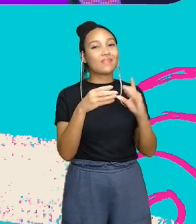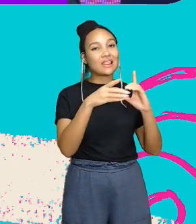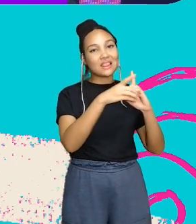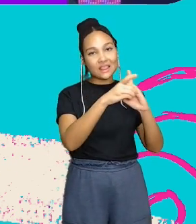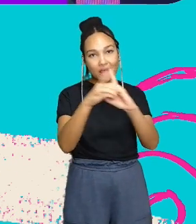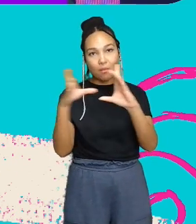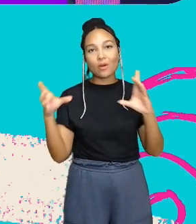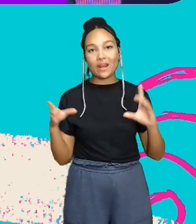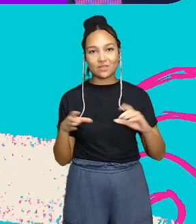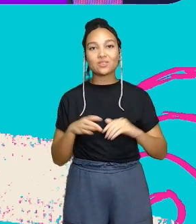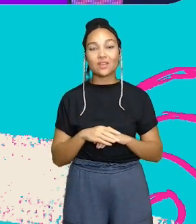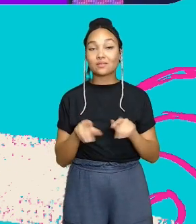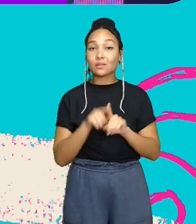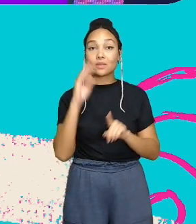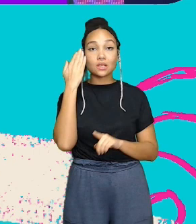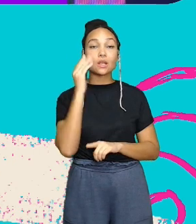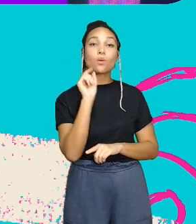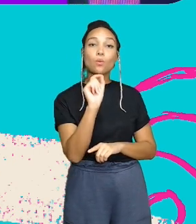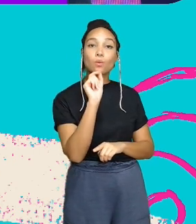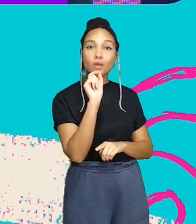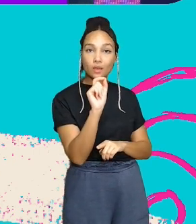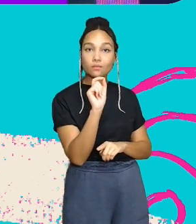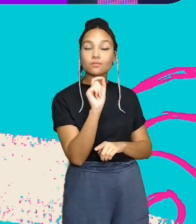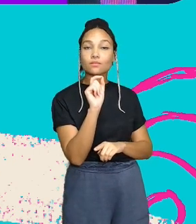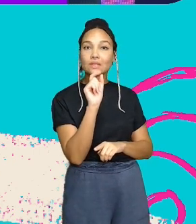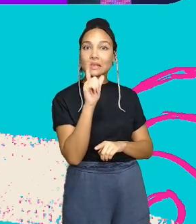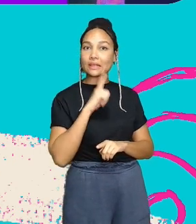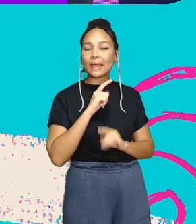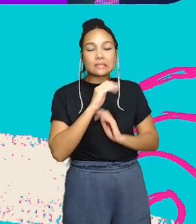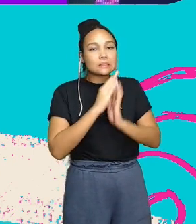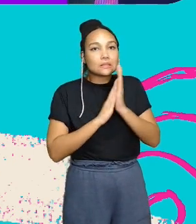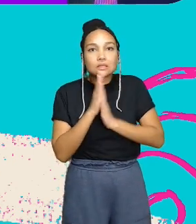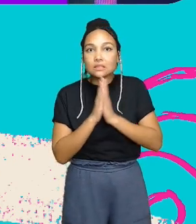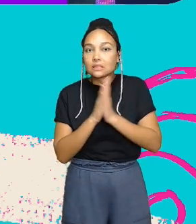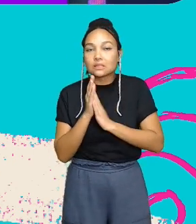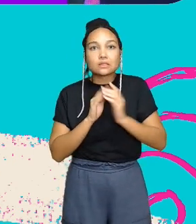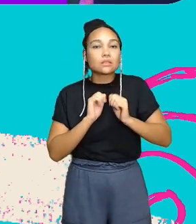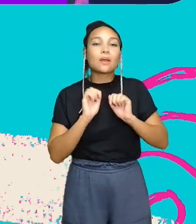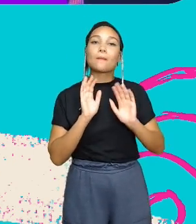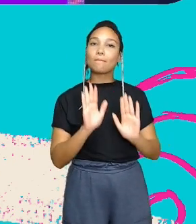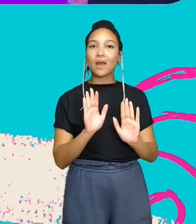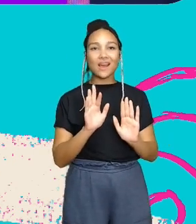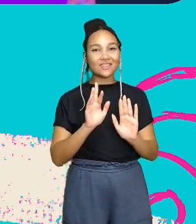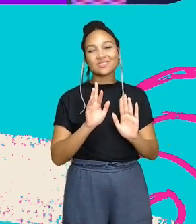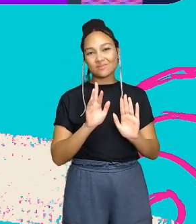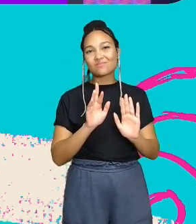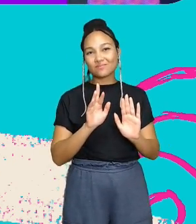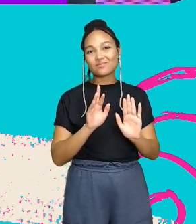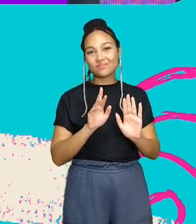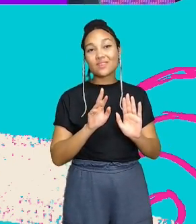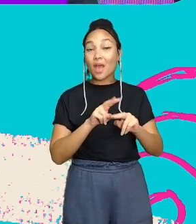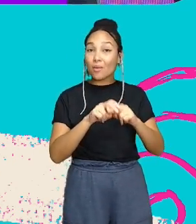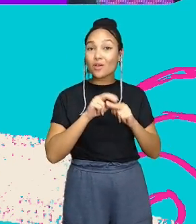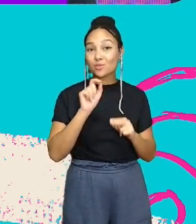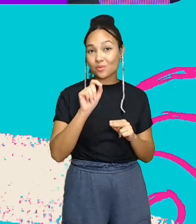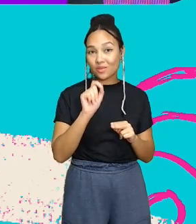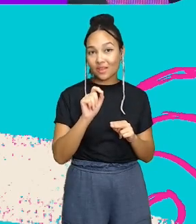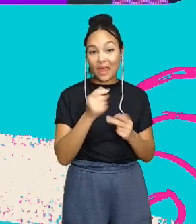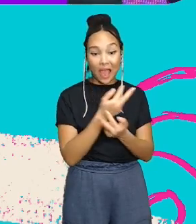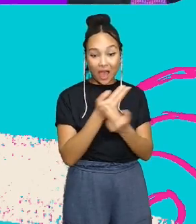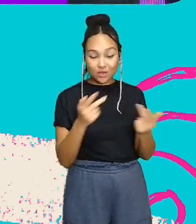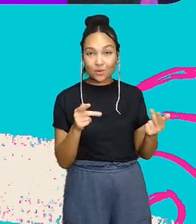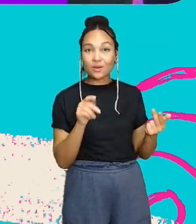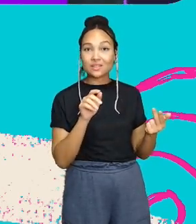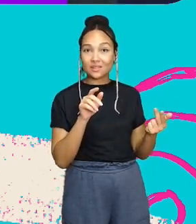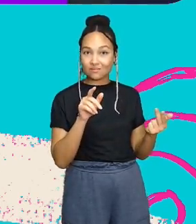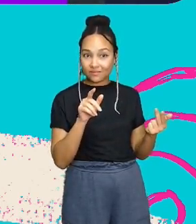E entendendo que existe muita ansiedade e ela não é à toa, simplesmente porque as coisas estão, de fato,